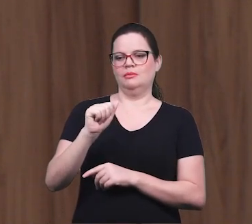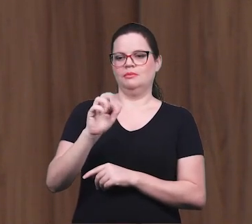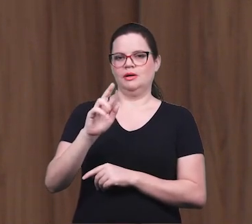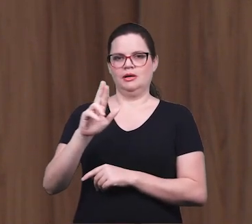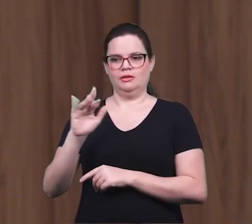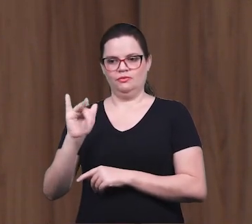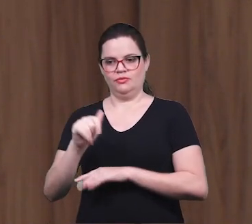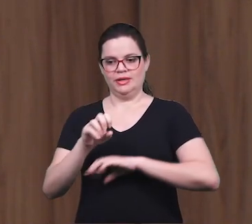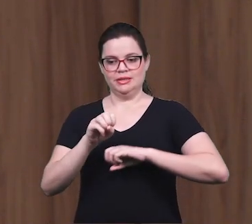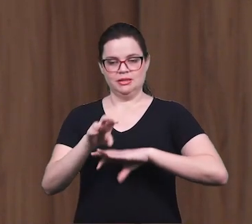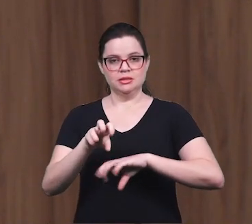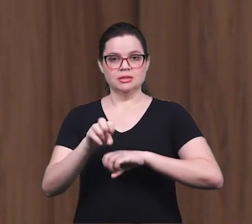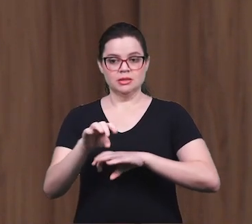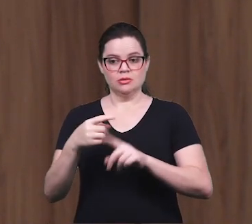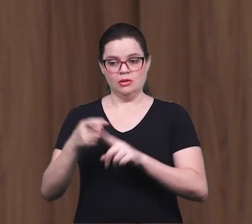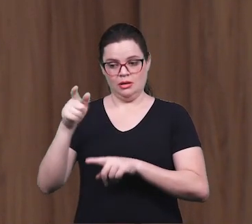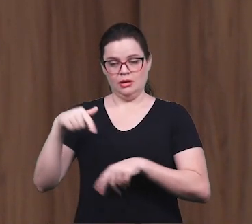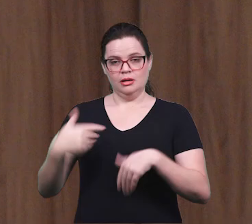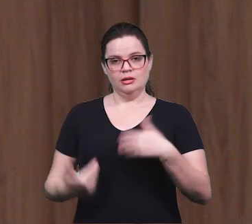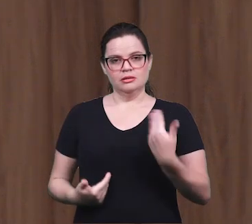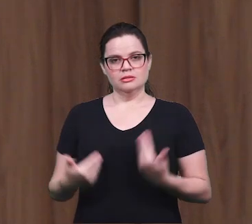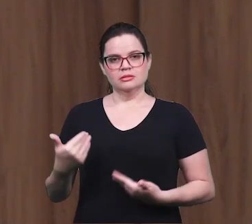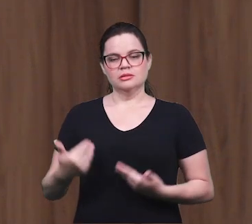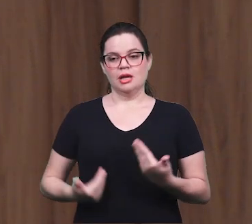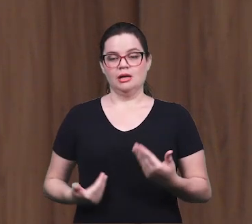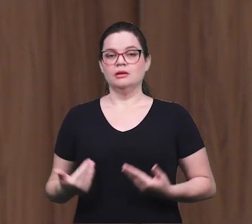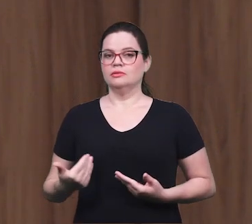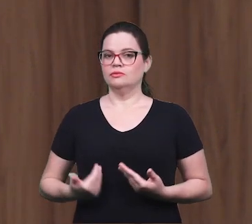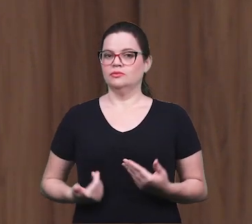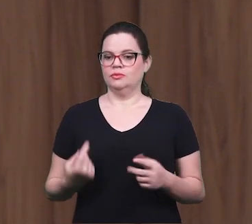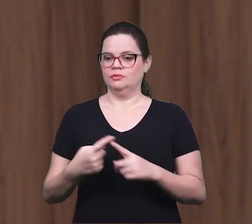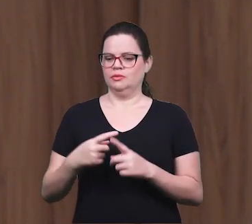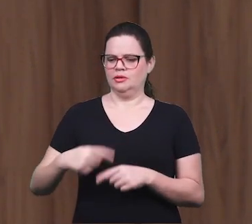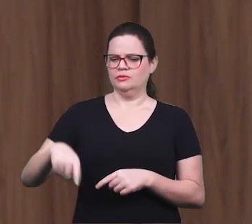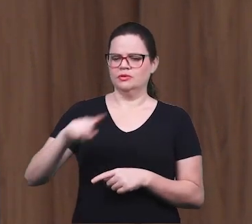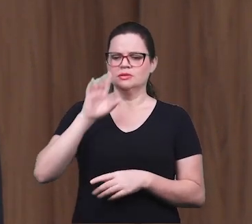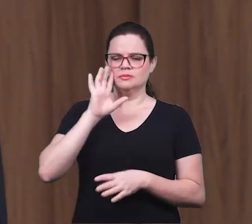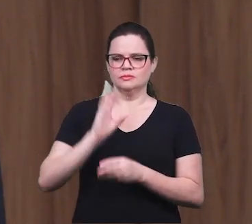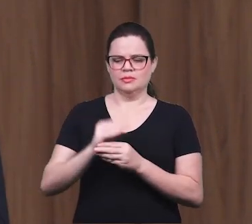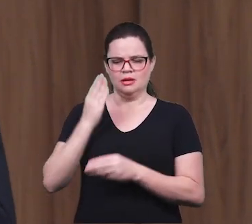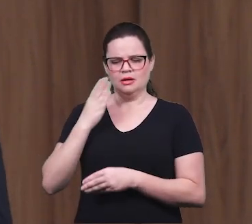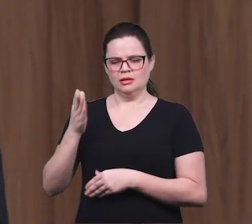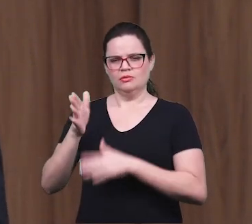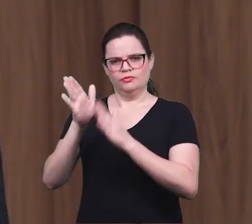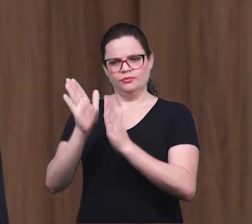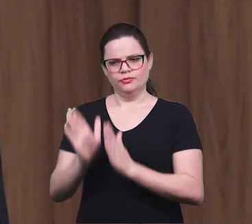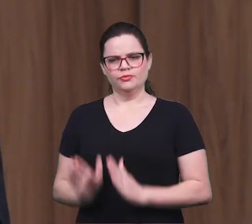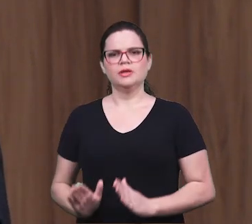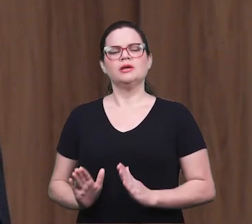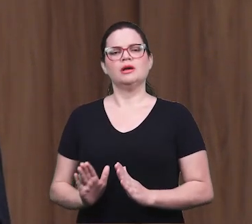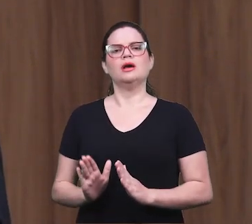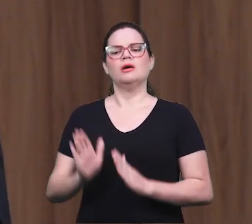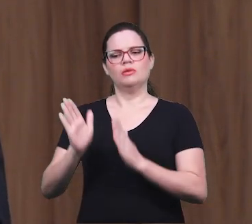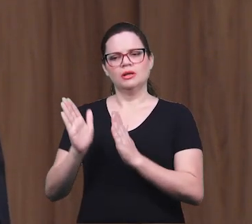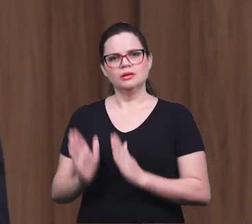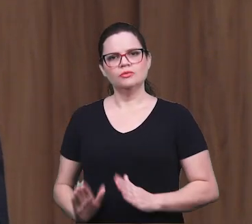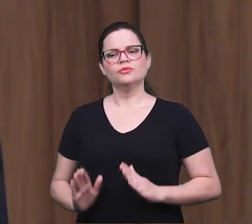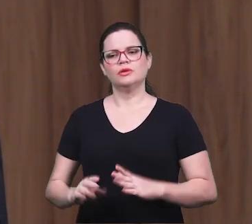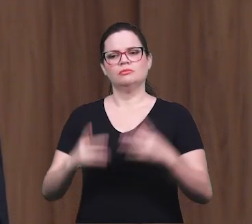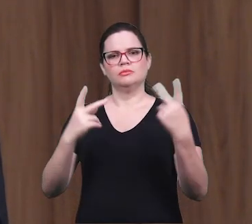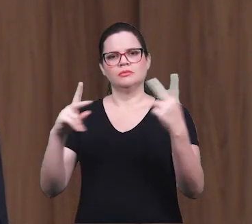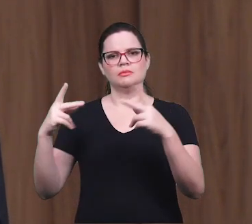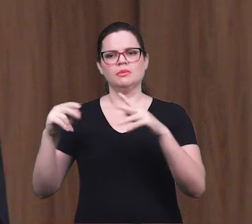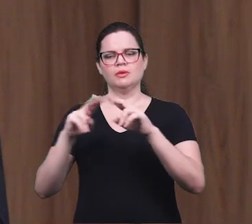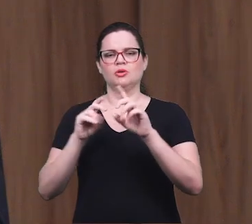nosso amado conservo, que para vós é um fiel ministro de Cristo. Então ali